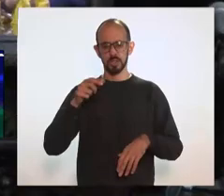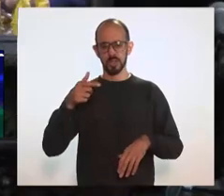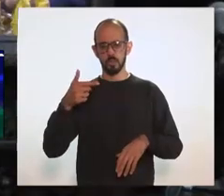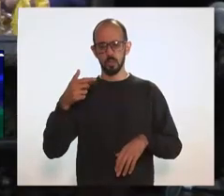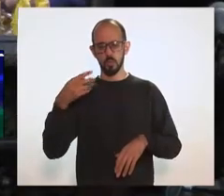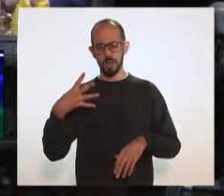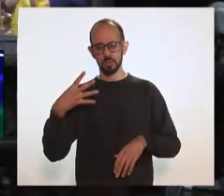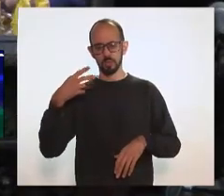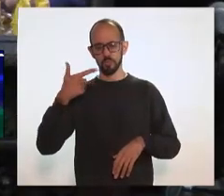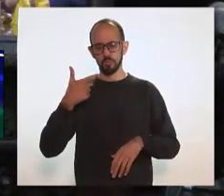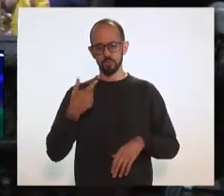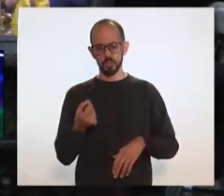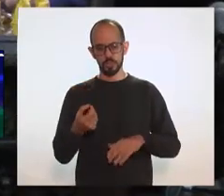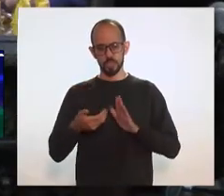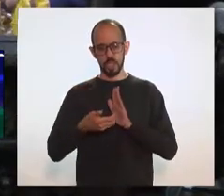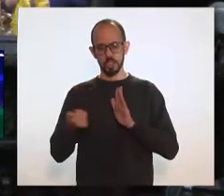autor.